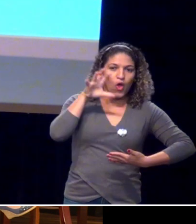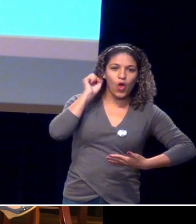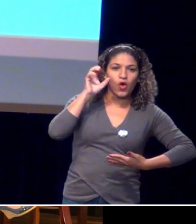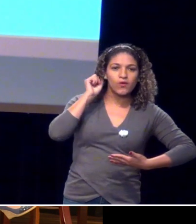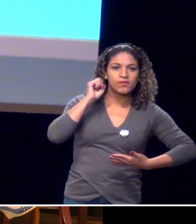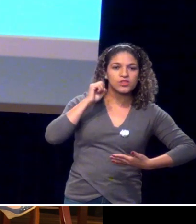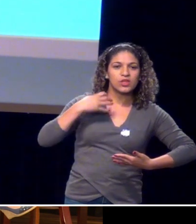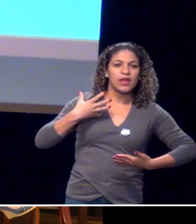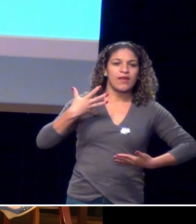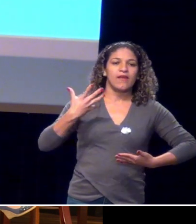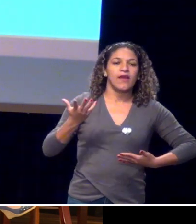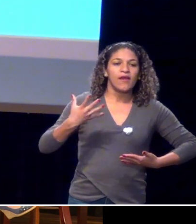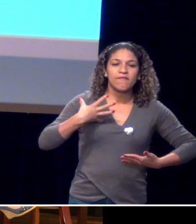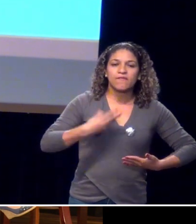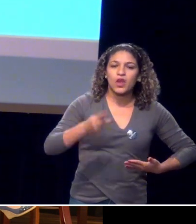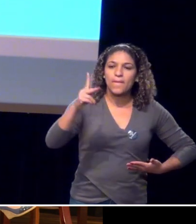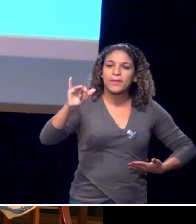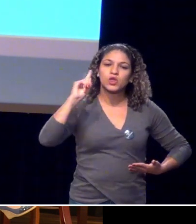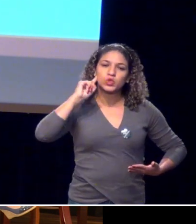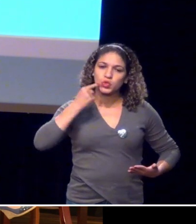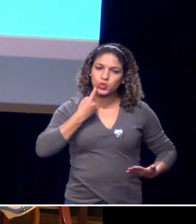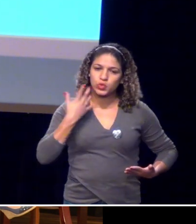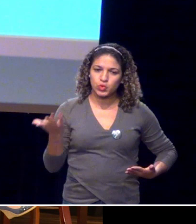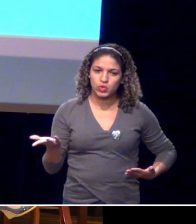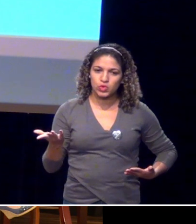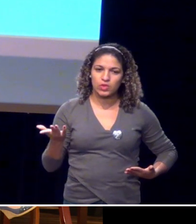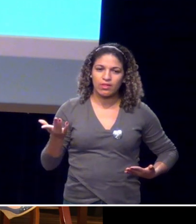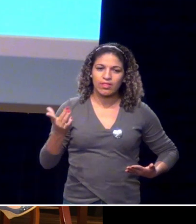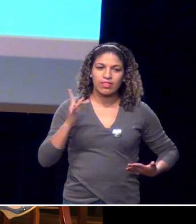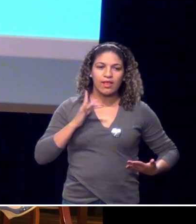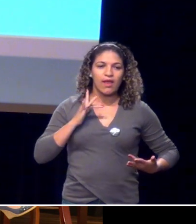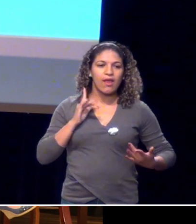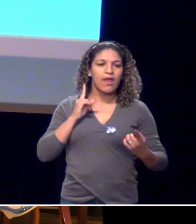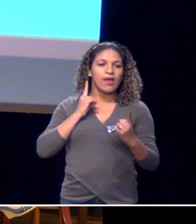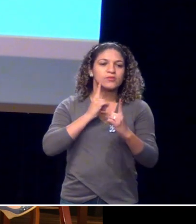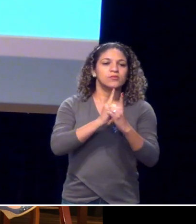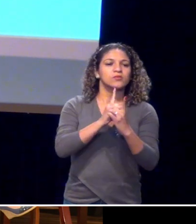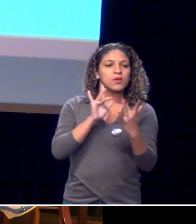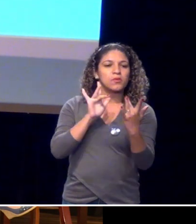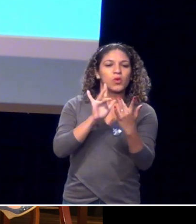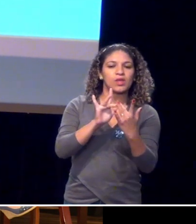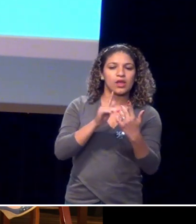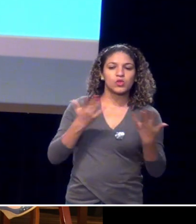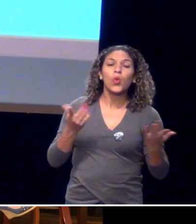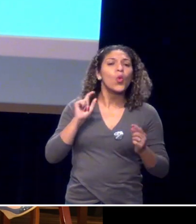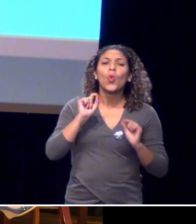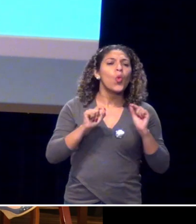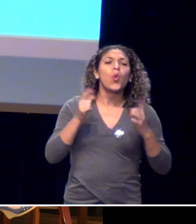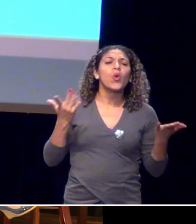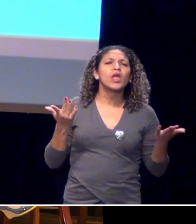ouvinte, filho de pais surdos. Alguma coisa aproxima esses bebês, né? O